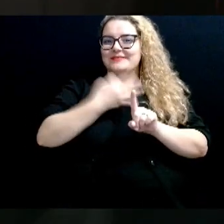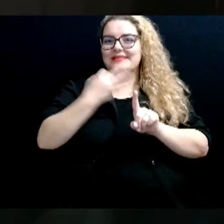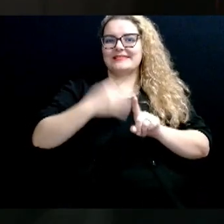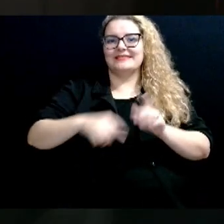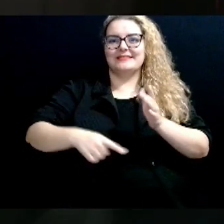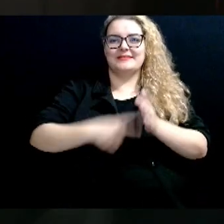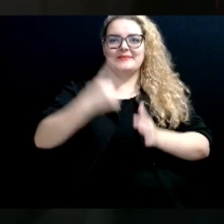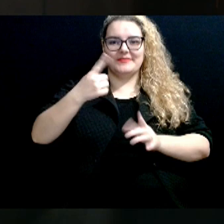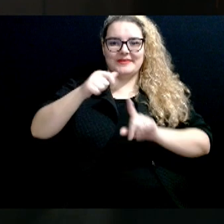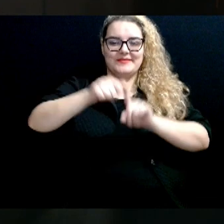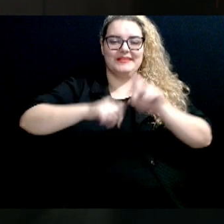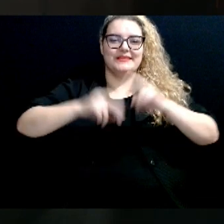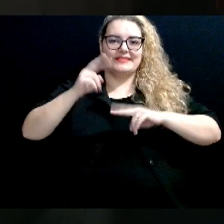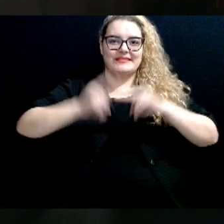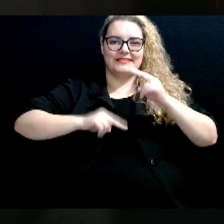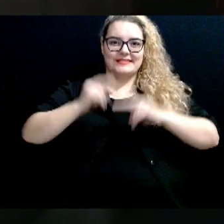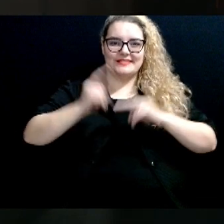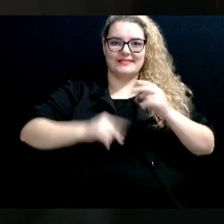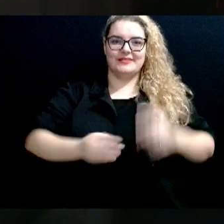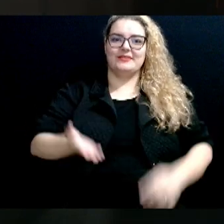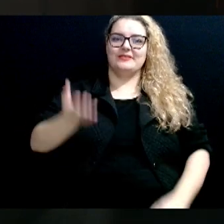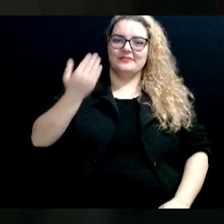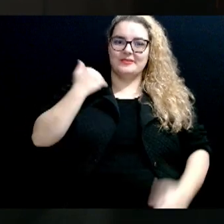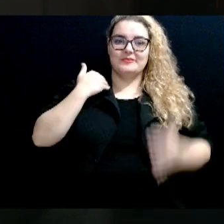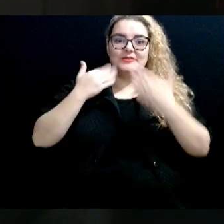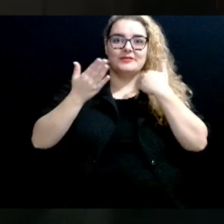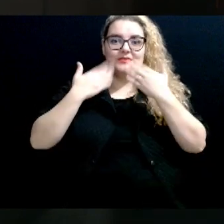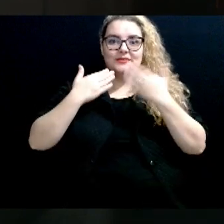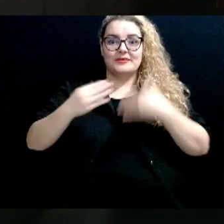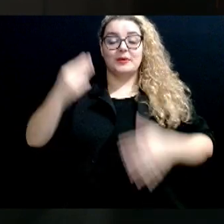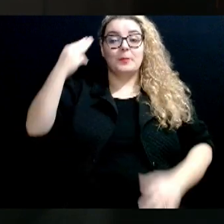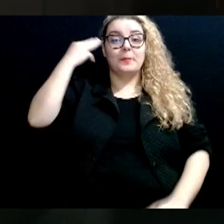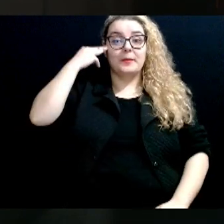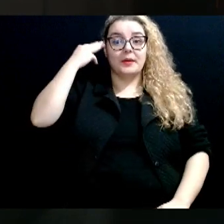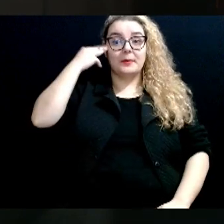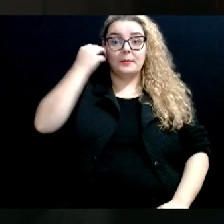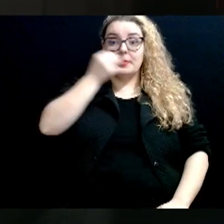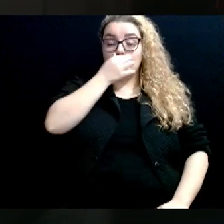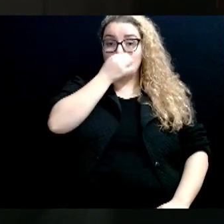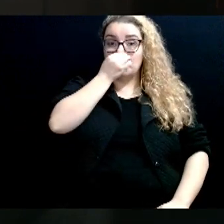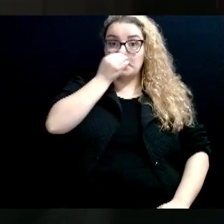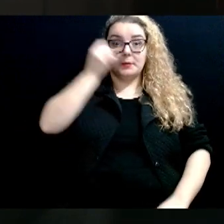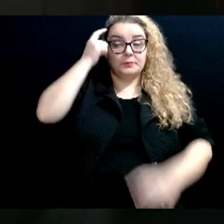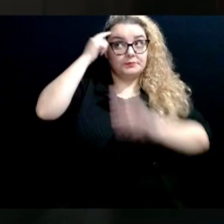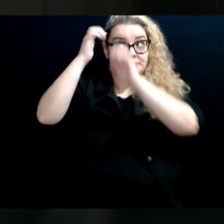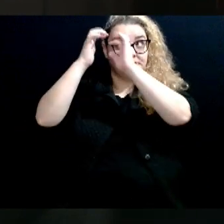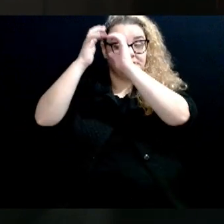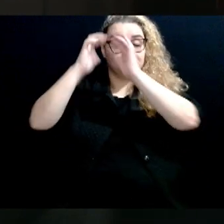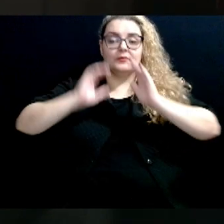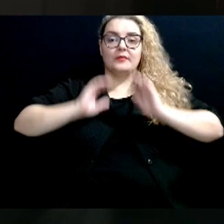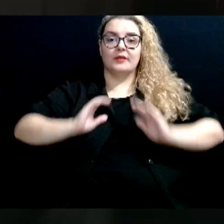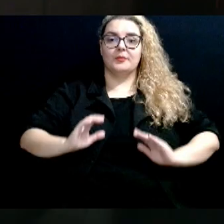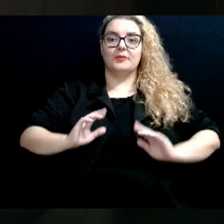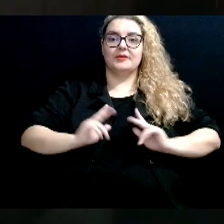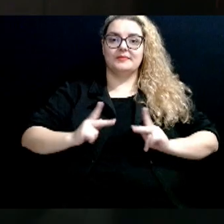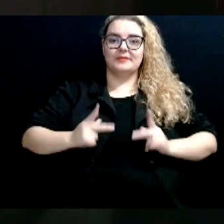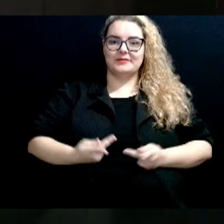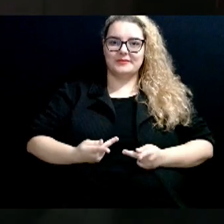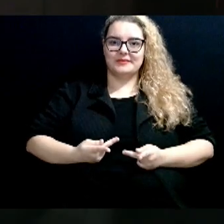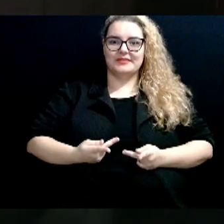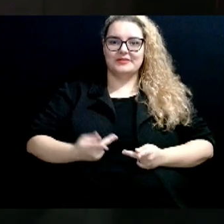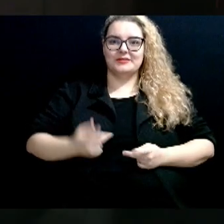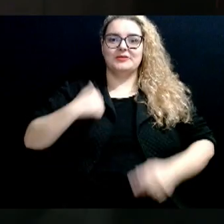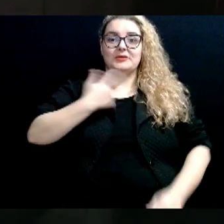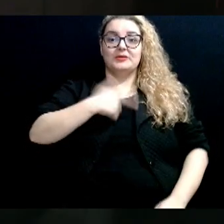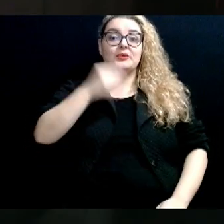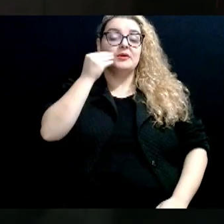junho. Vamos hoje conversar sobre memória, sobre cérebro, sobre comportamento humano. A gente vai tentar entender